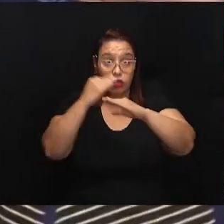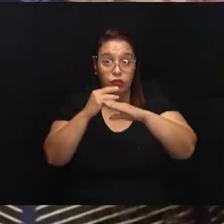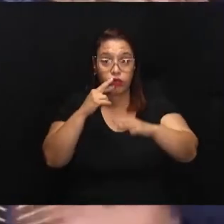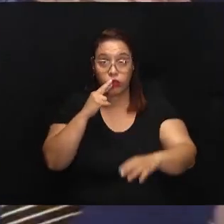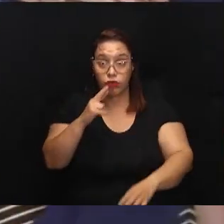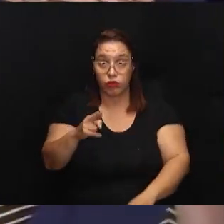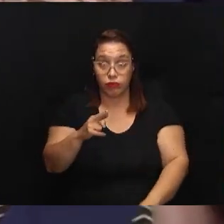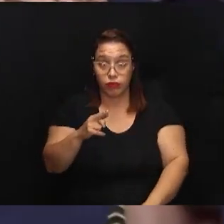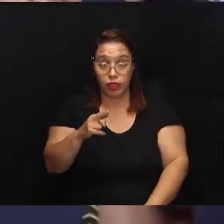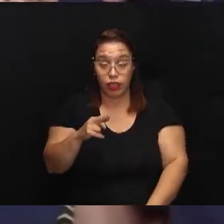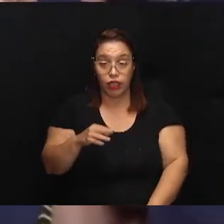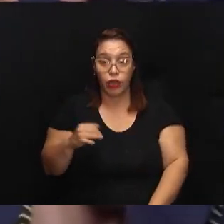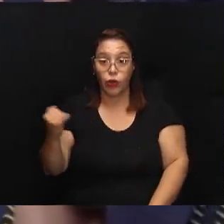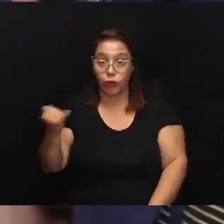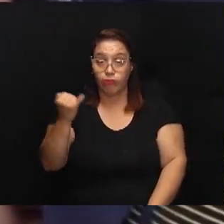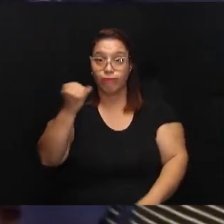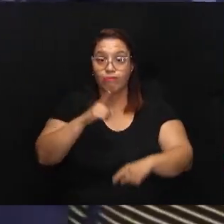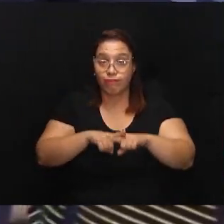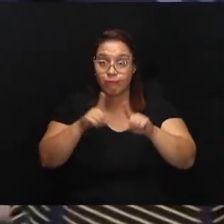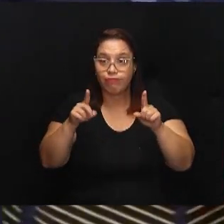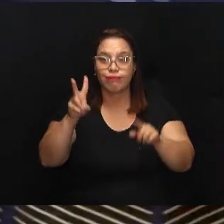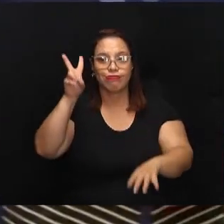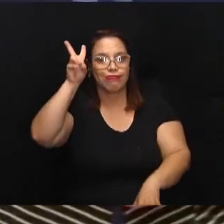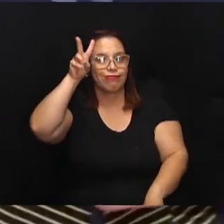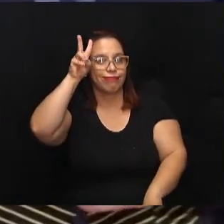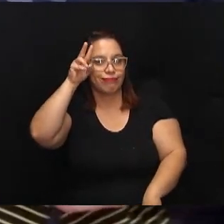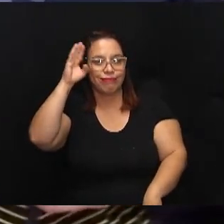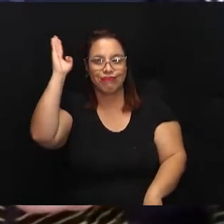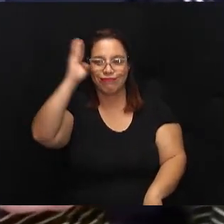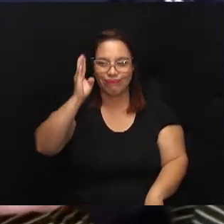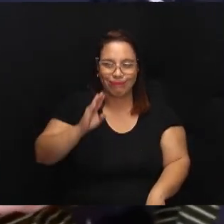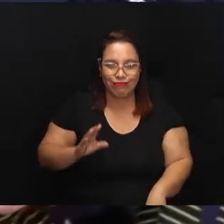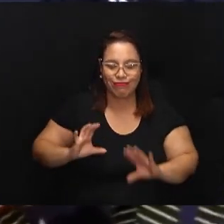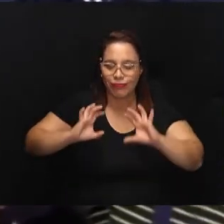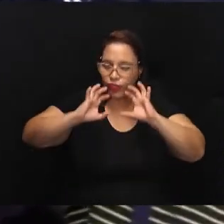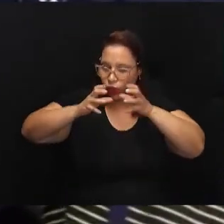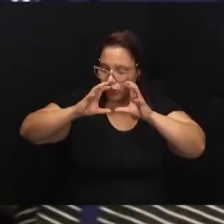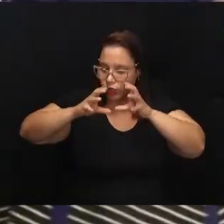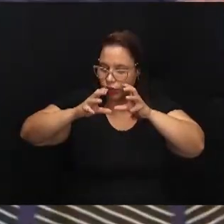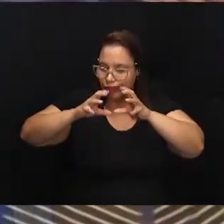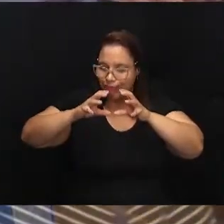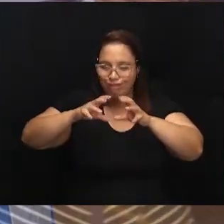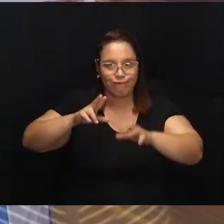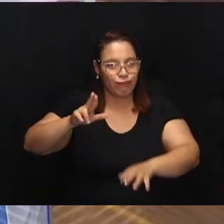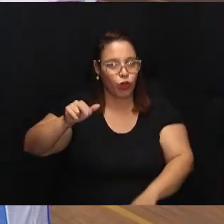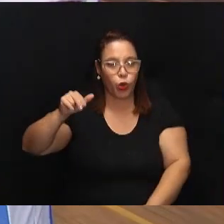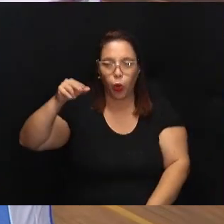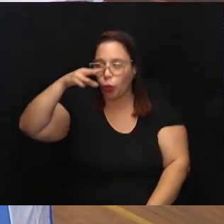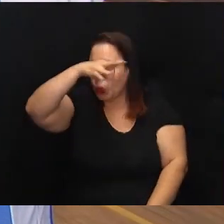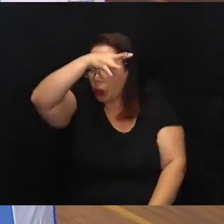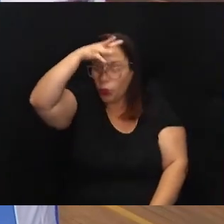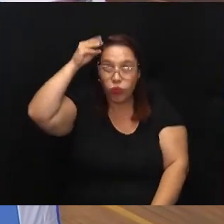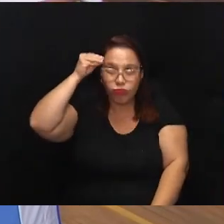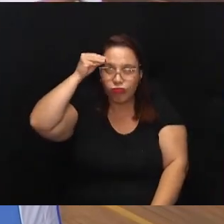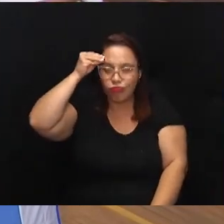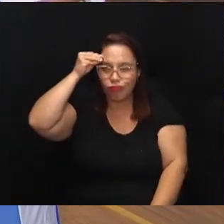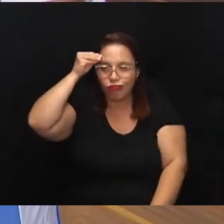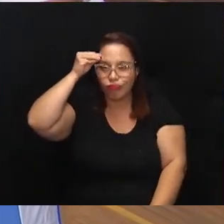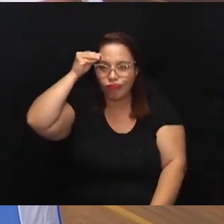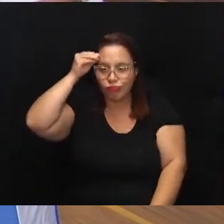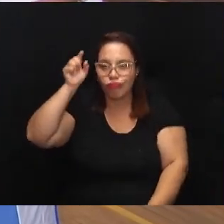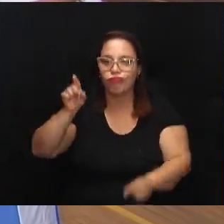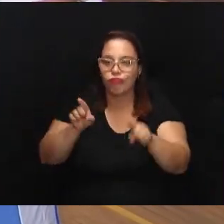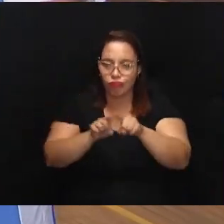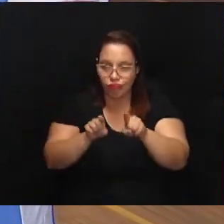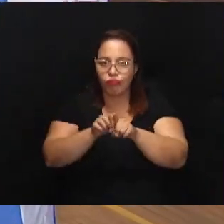resultados tão expressivos, mas a história do Brasil no voleibol ela não pode ser jamais esquecida, então eu considero